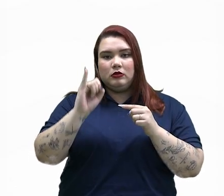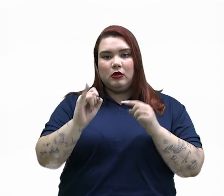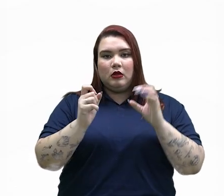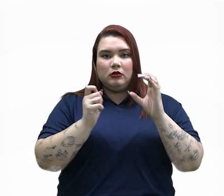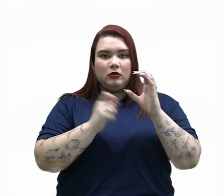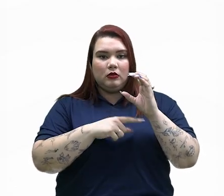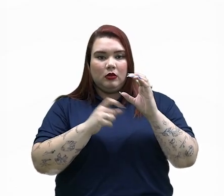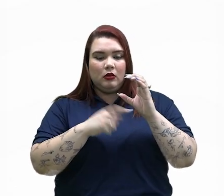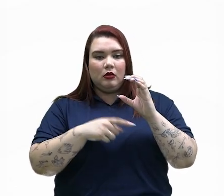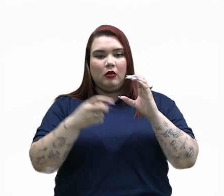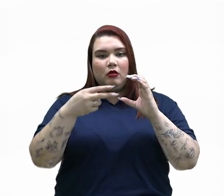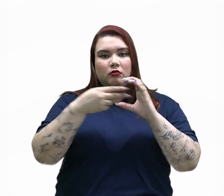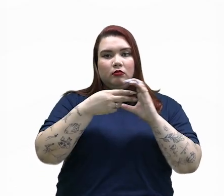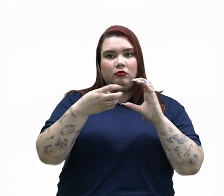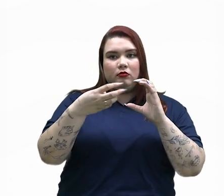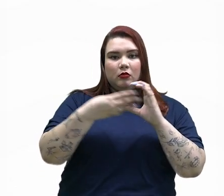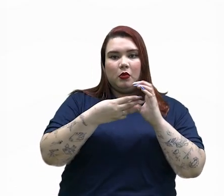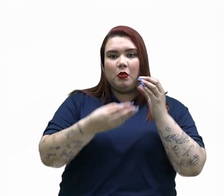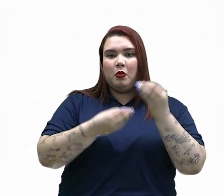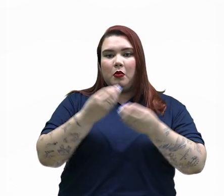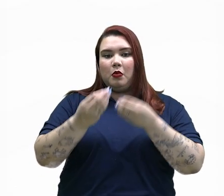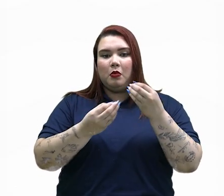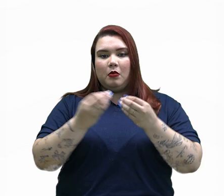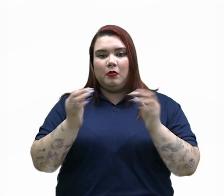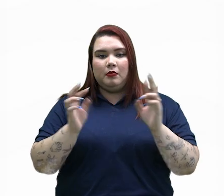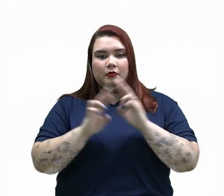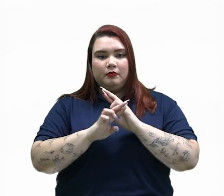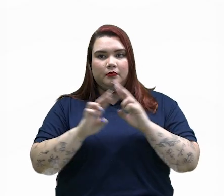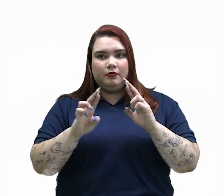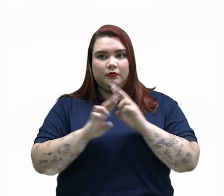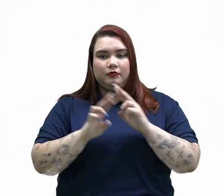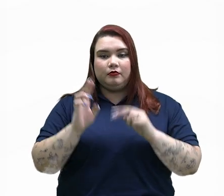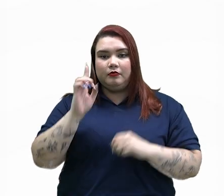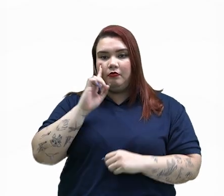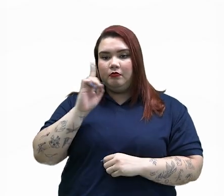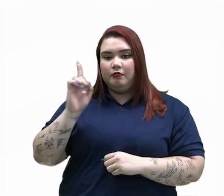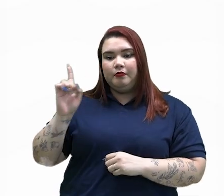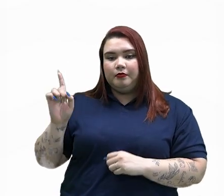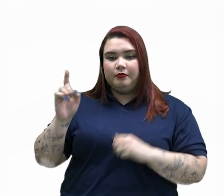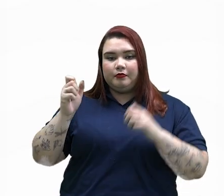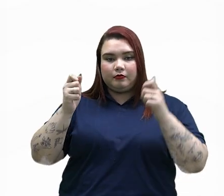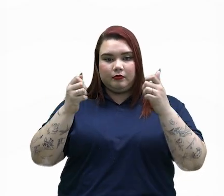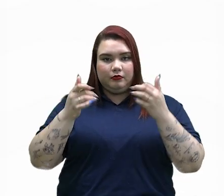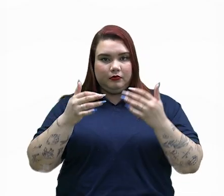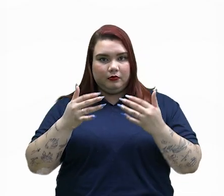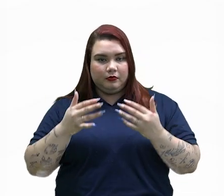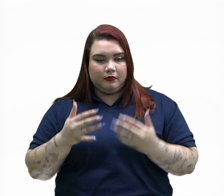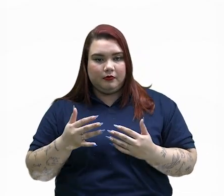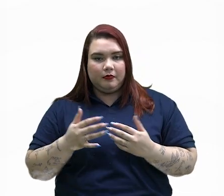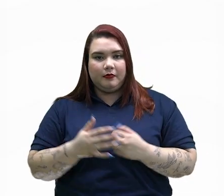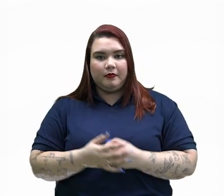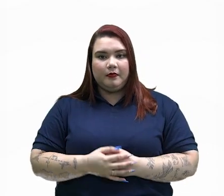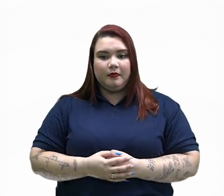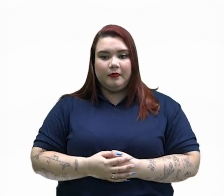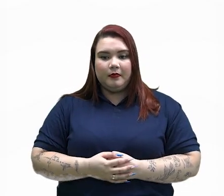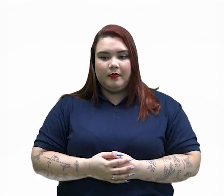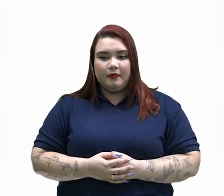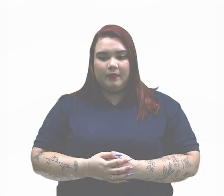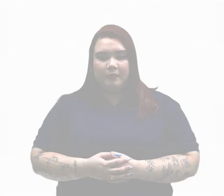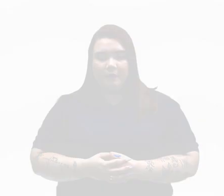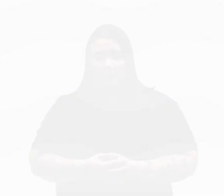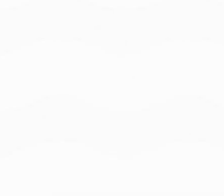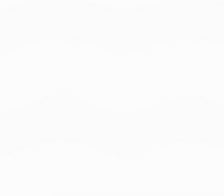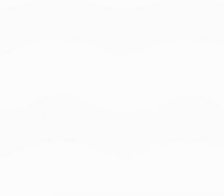saturada e cadeia insaturada. Como funciona? Para cadeias insaturadas, ou seja, aquelas que têm